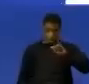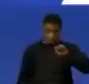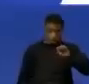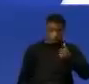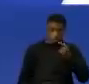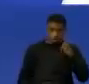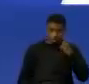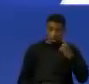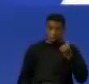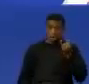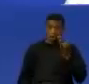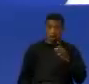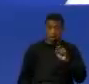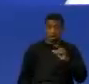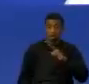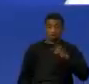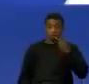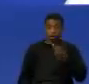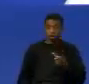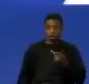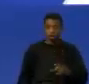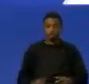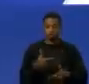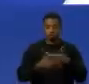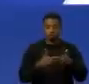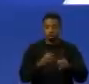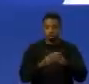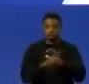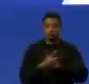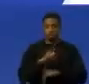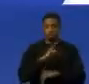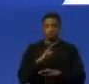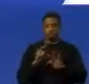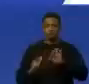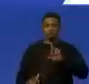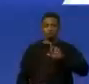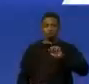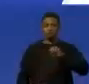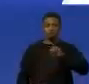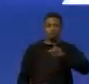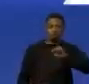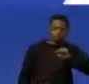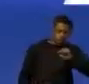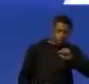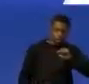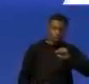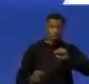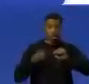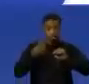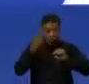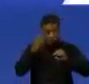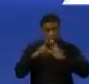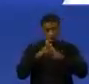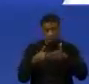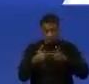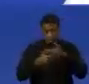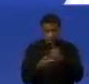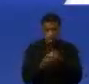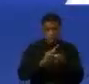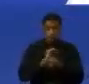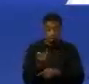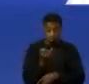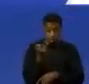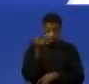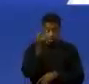no enunciado, ele está falando aqui de um procedimento que é a terapia celular, que acham que é um procedimento revolucionário. E